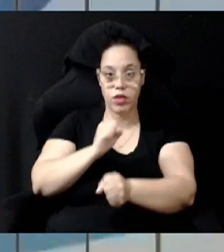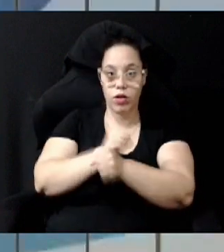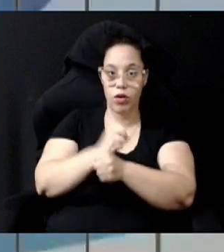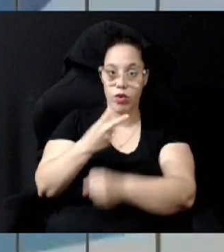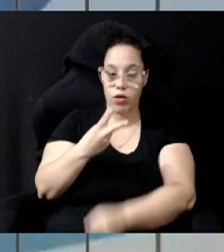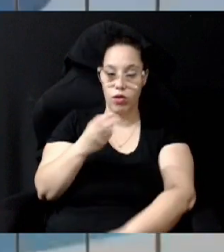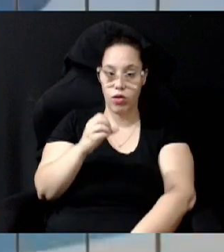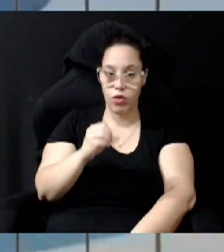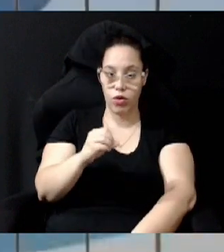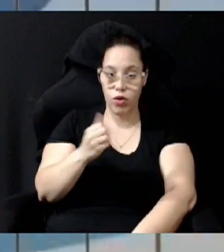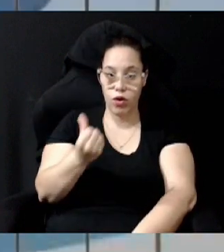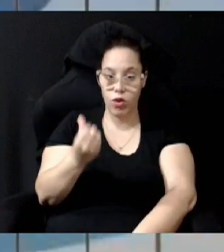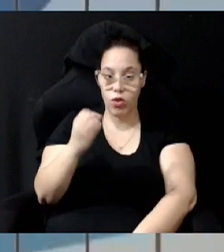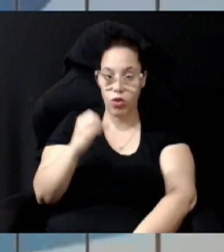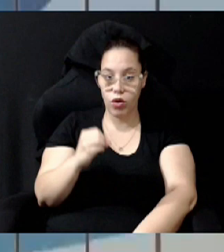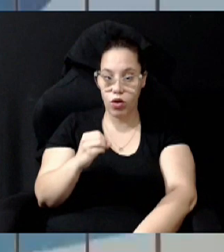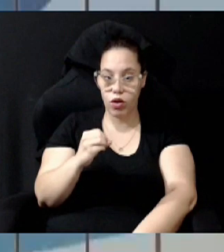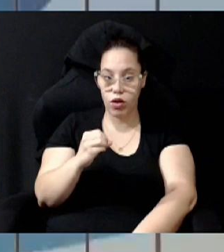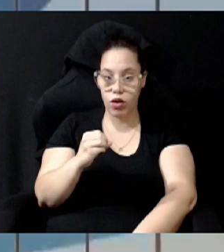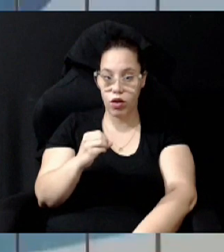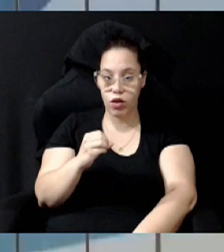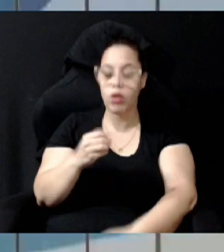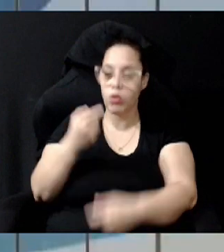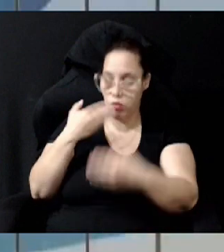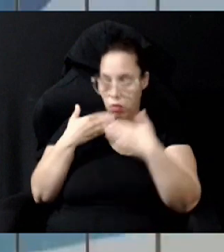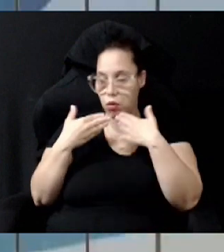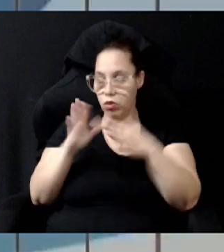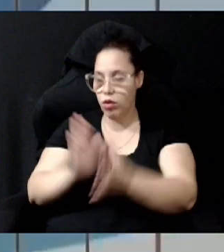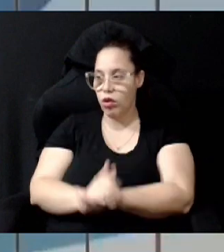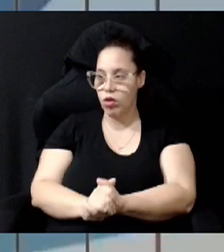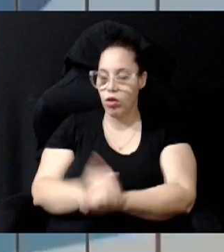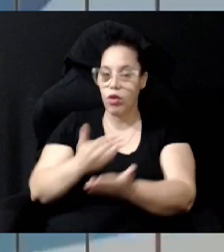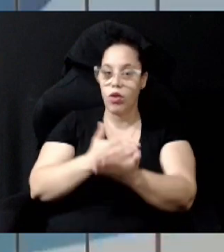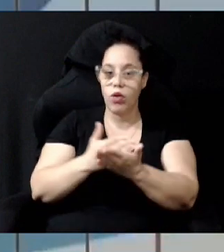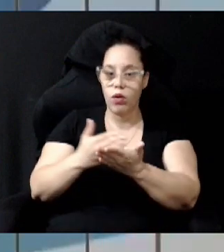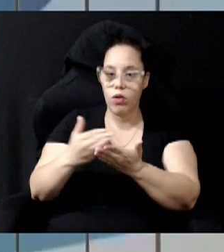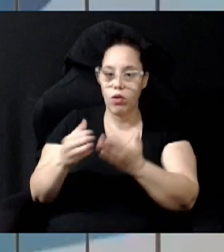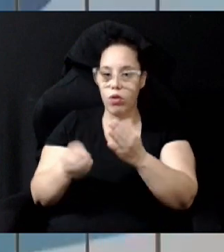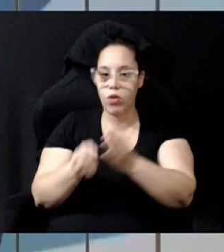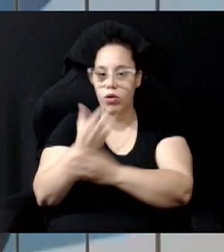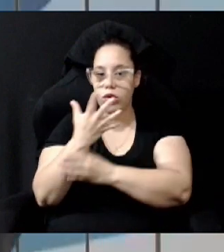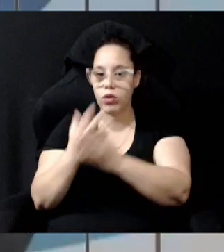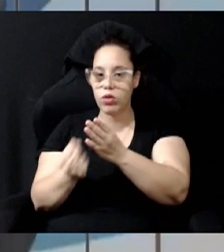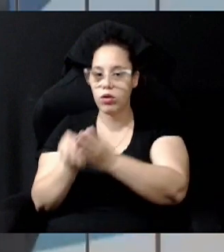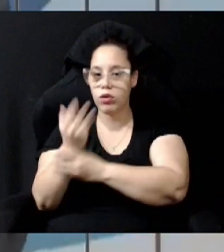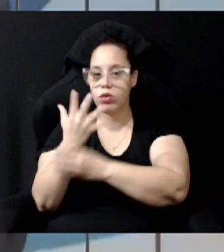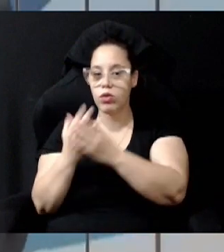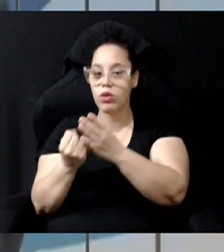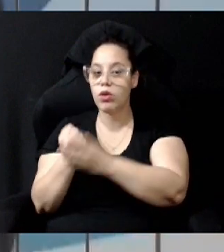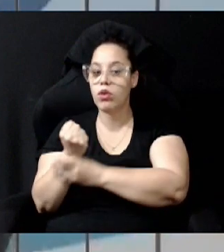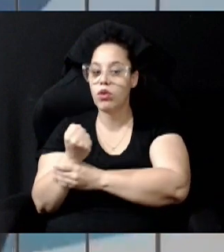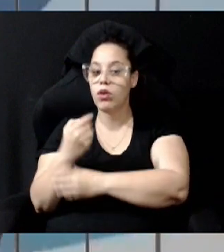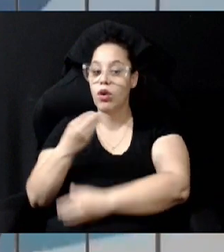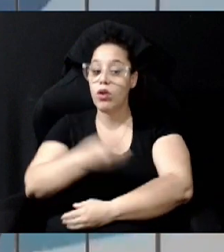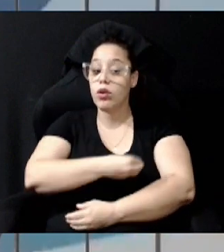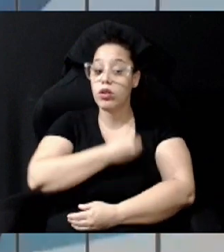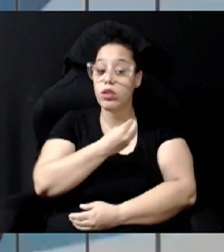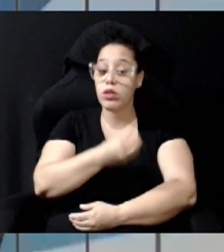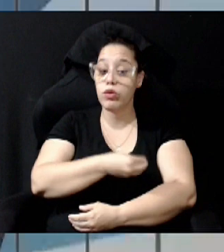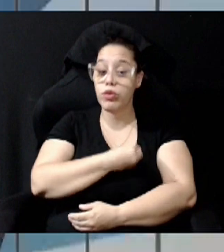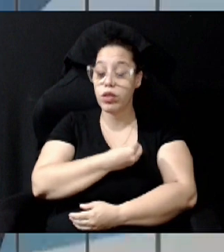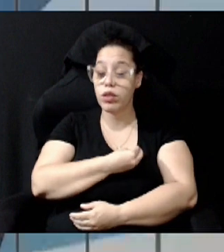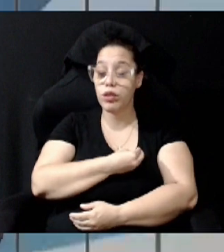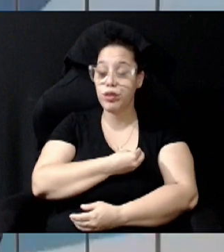no Bater do Papo, né? Exato. E depois começa a surgir na nossa vida, na vida de todos nós,